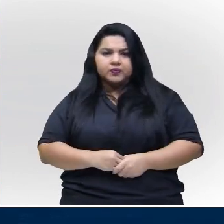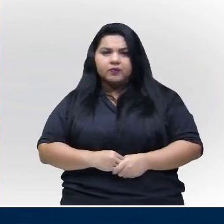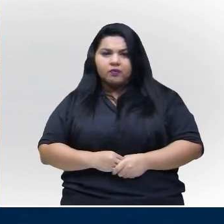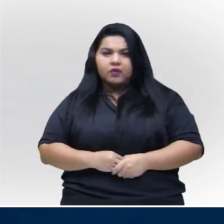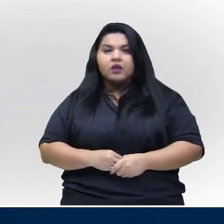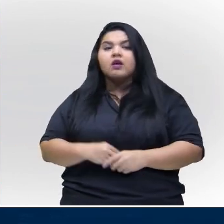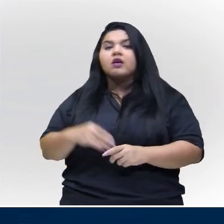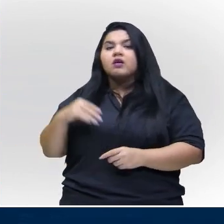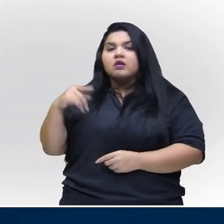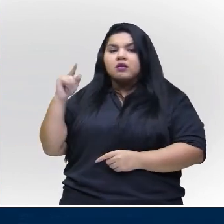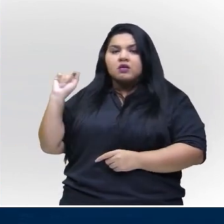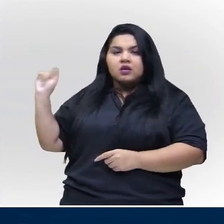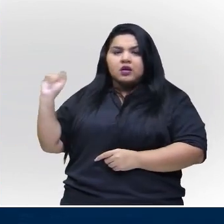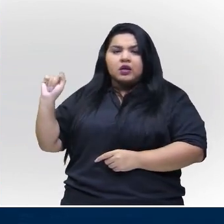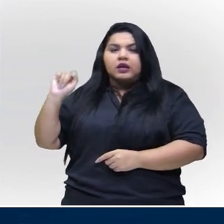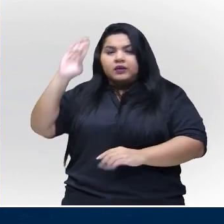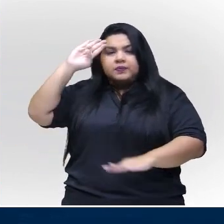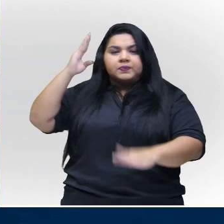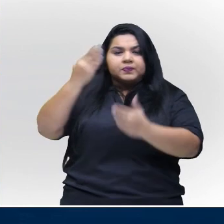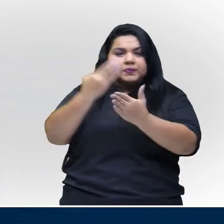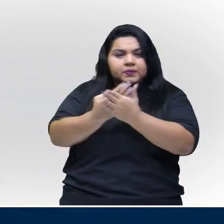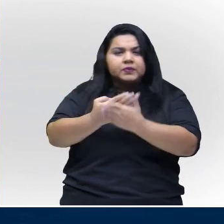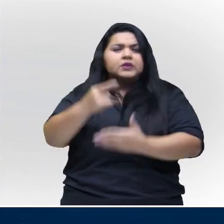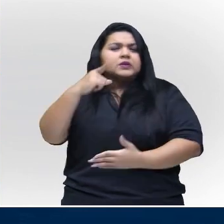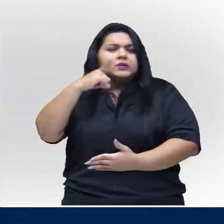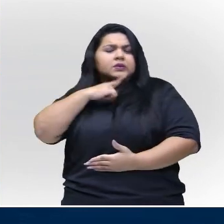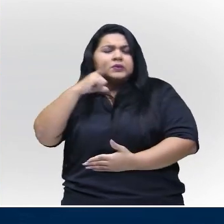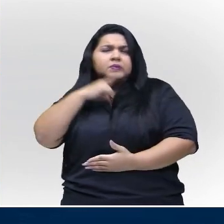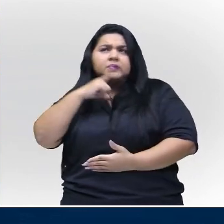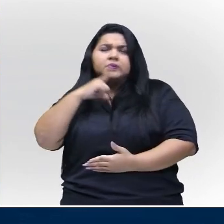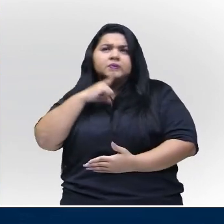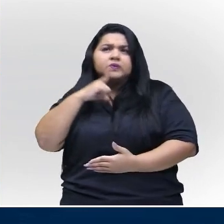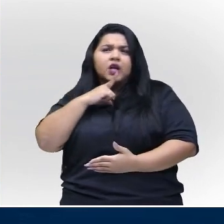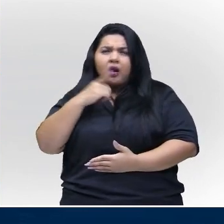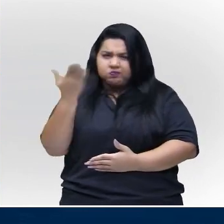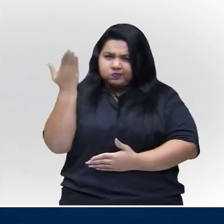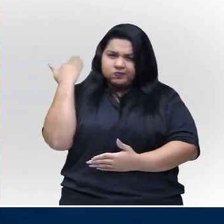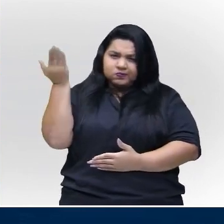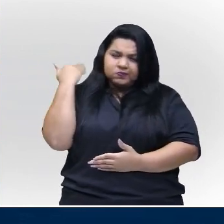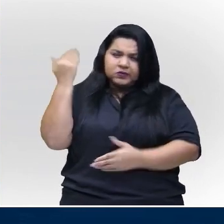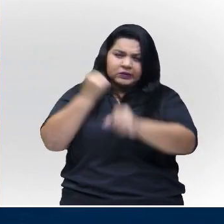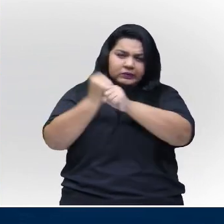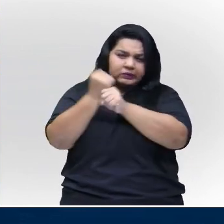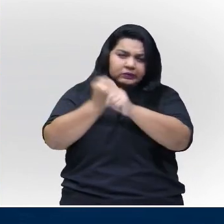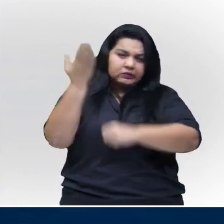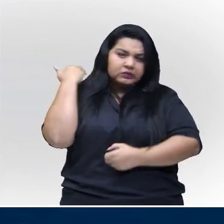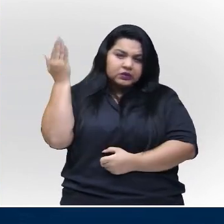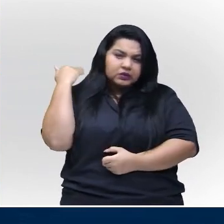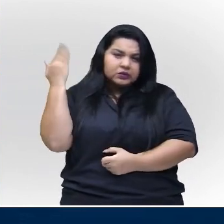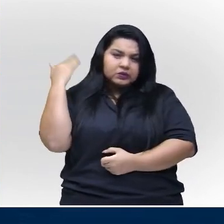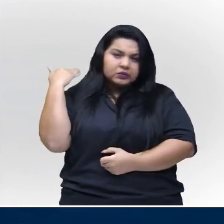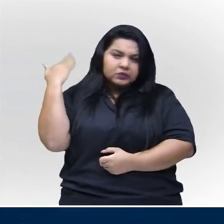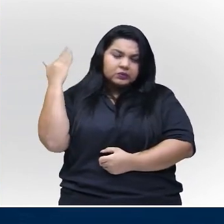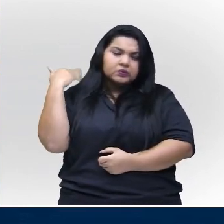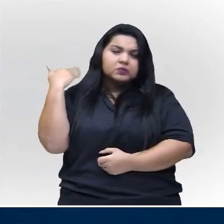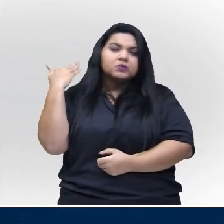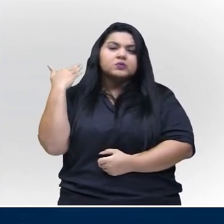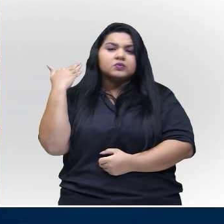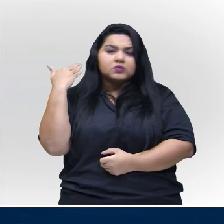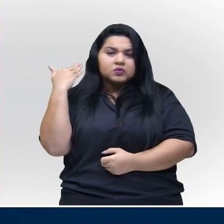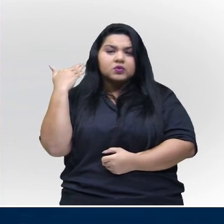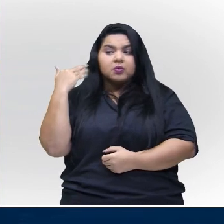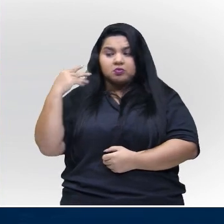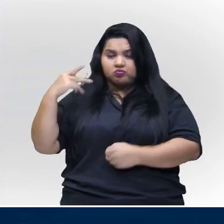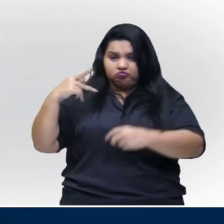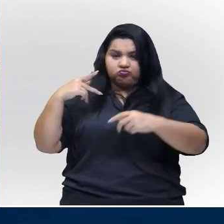Porque acredita-se que elas tenham sido, há muitos anos atrás, elas têm um ancestral, né? Que seria ali um protista,